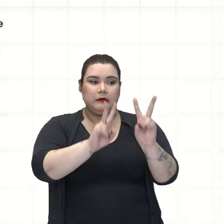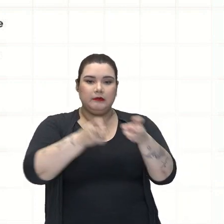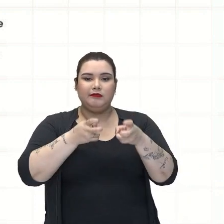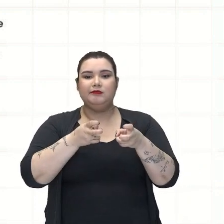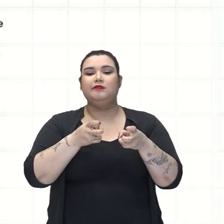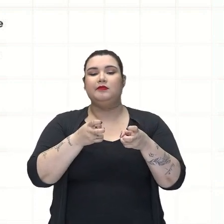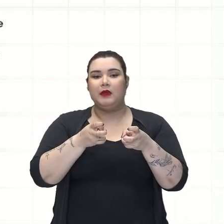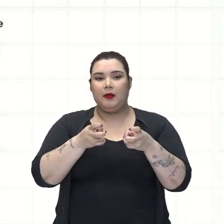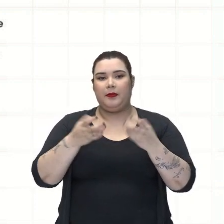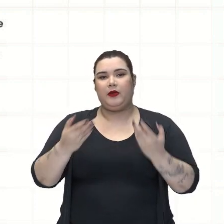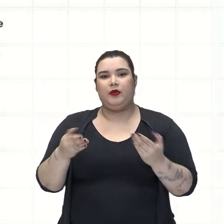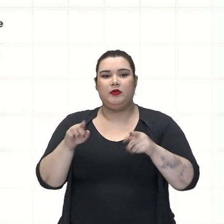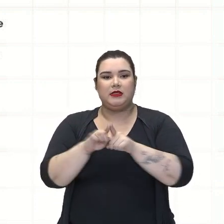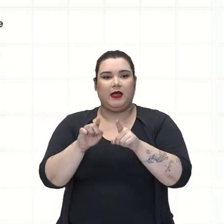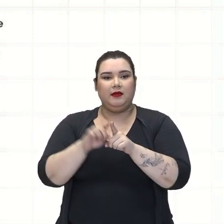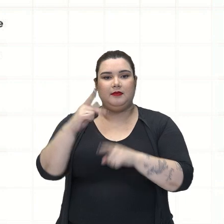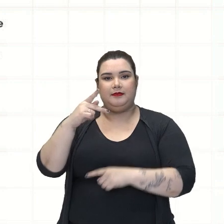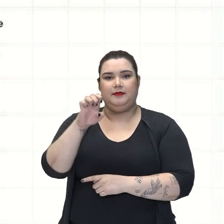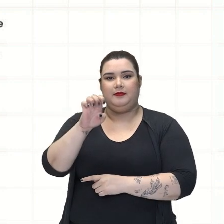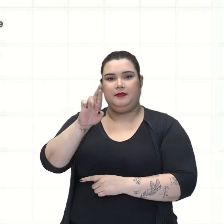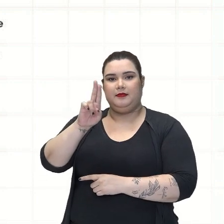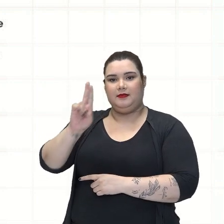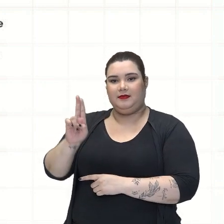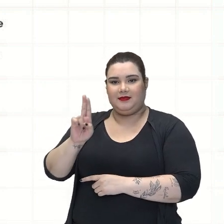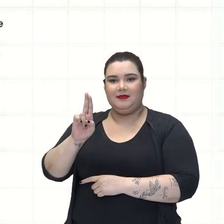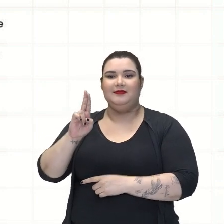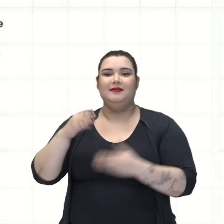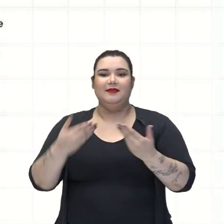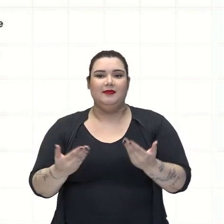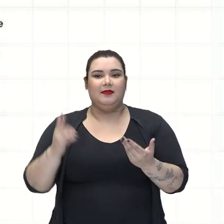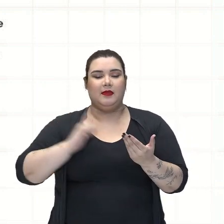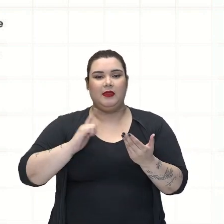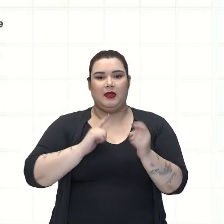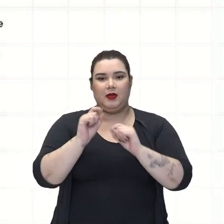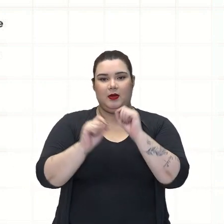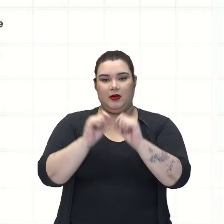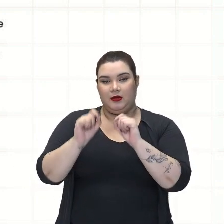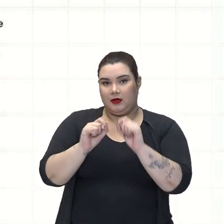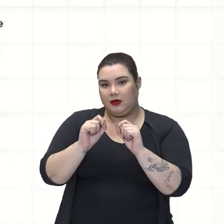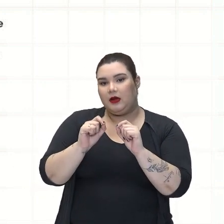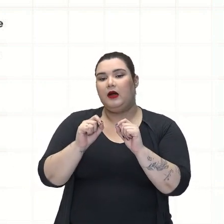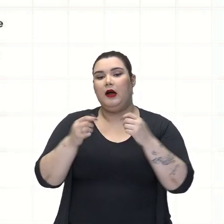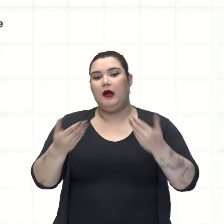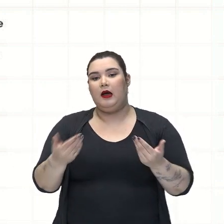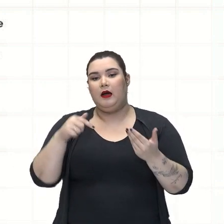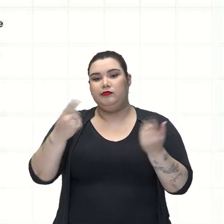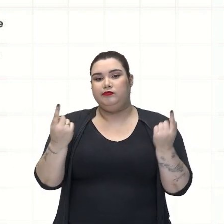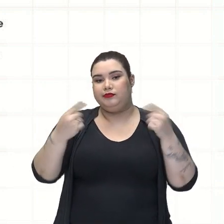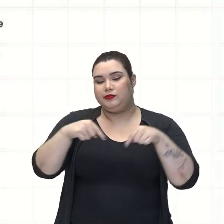Peru também, né? Se meteu nesse conflito ali, e acabou que a Bolívia ficou sem